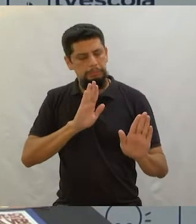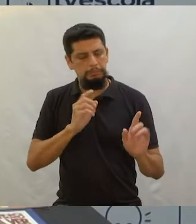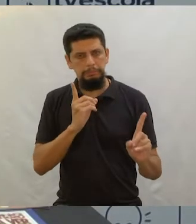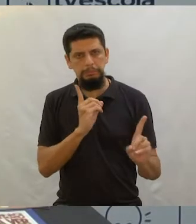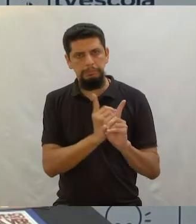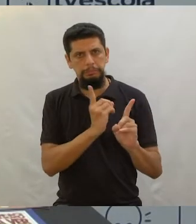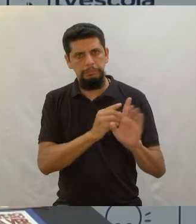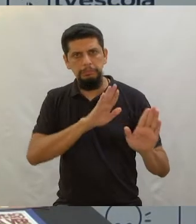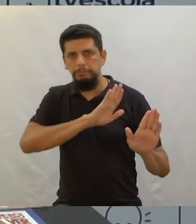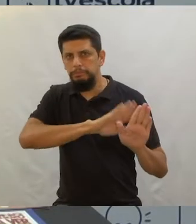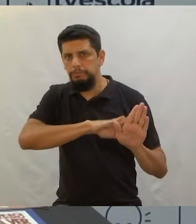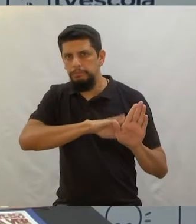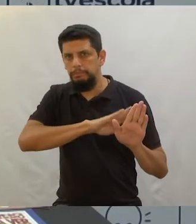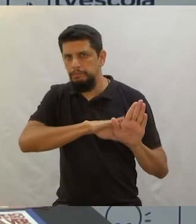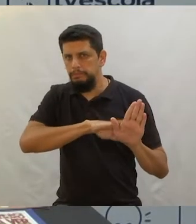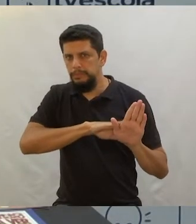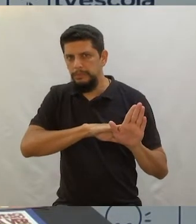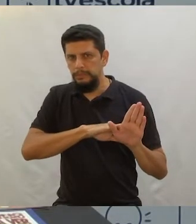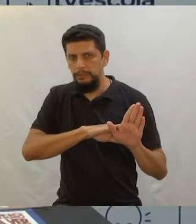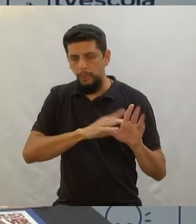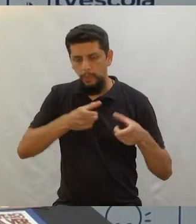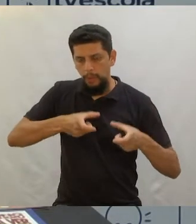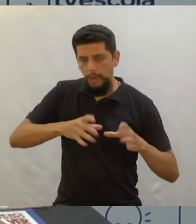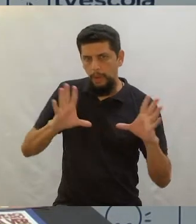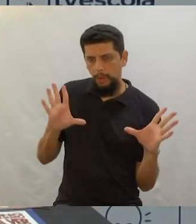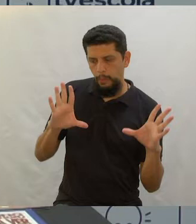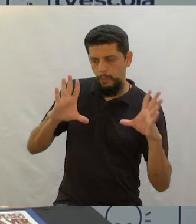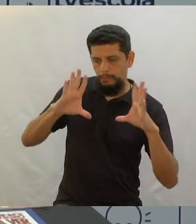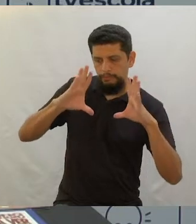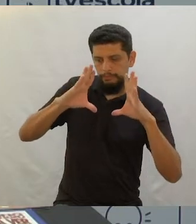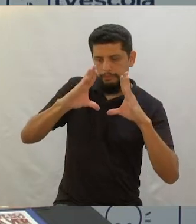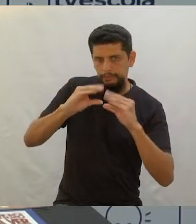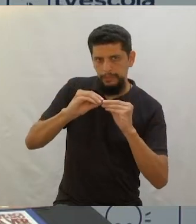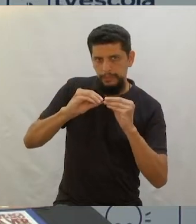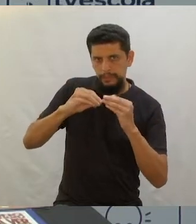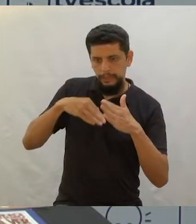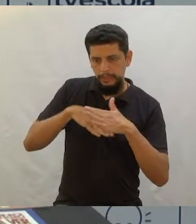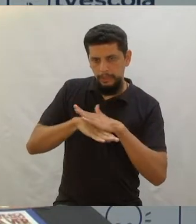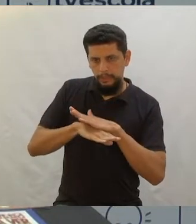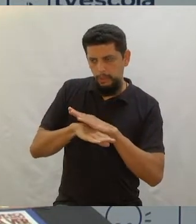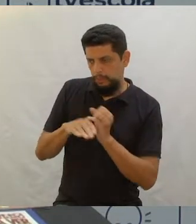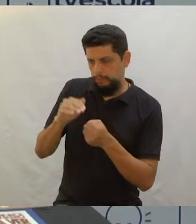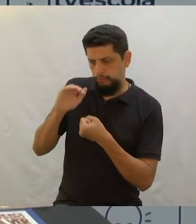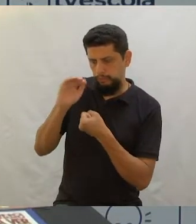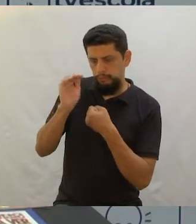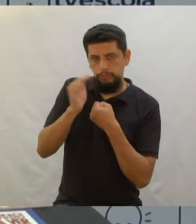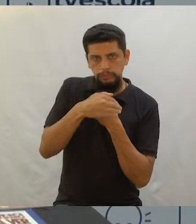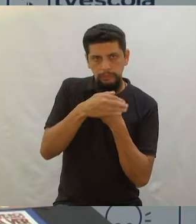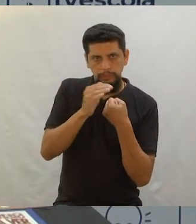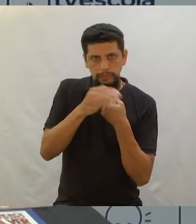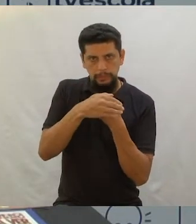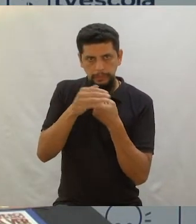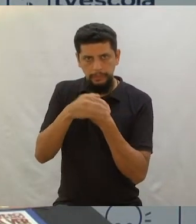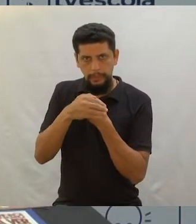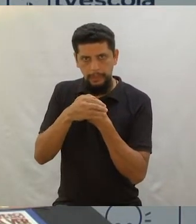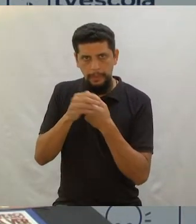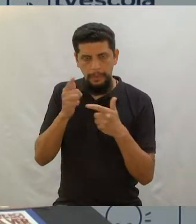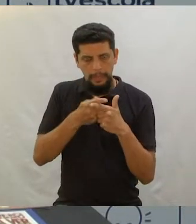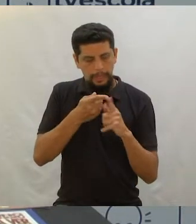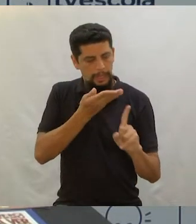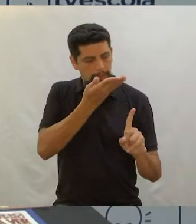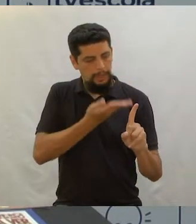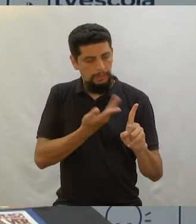lembram lugar está bem escuro tinha ali uma entrada meio secreta porque ele teve que